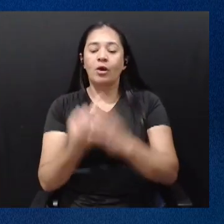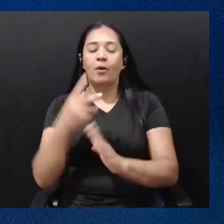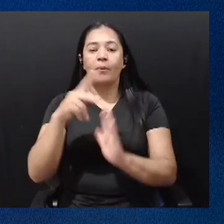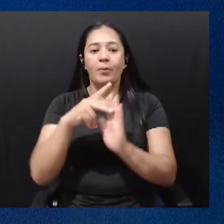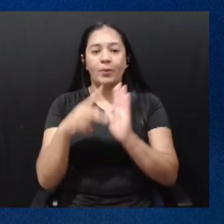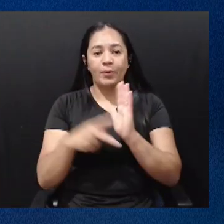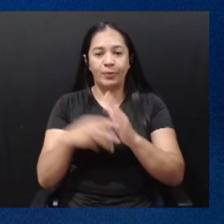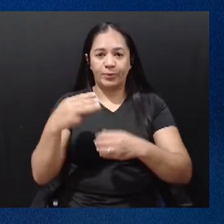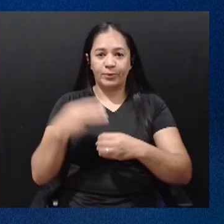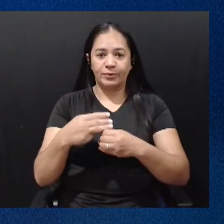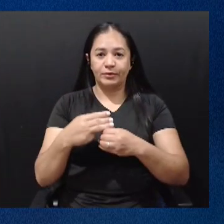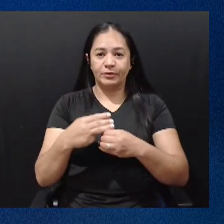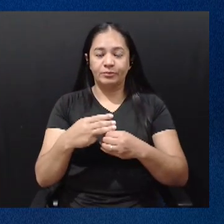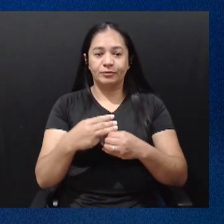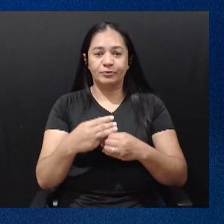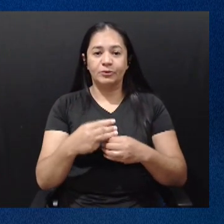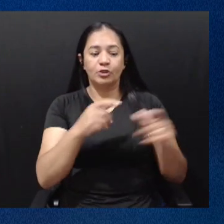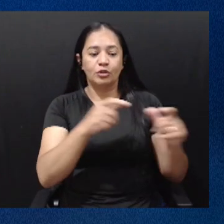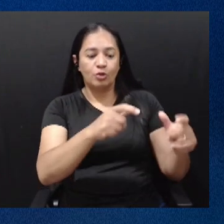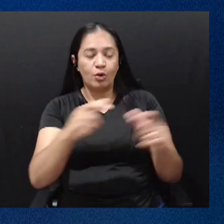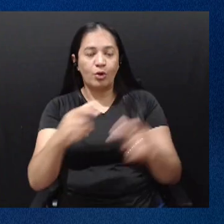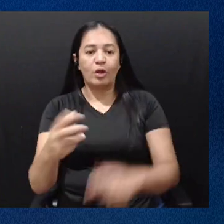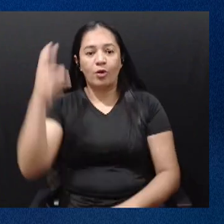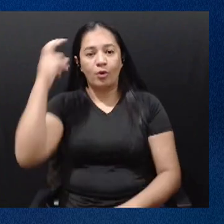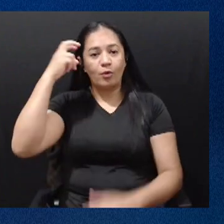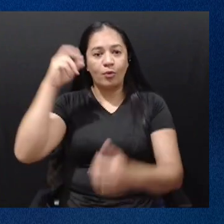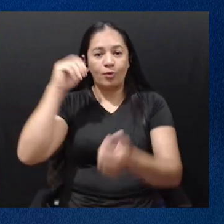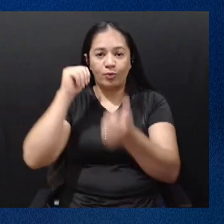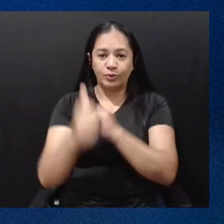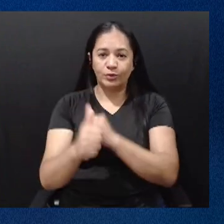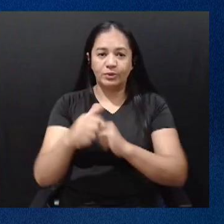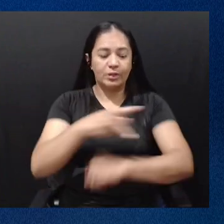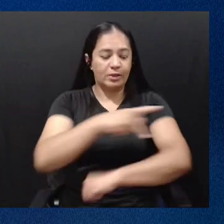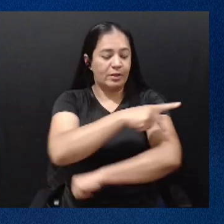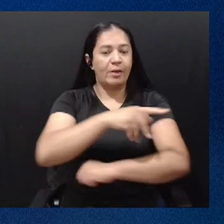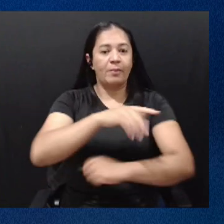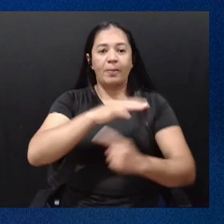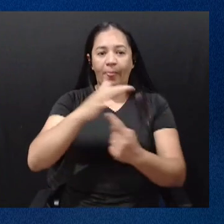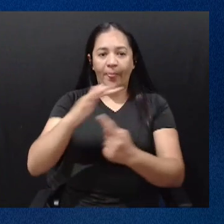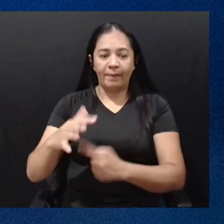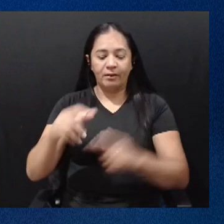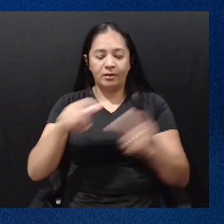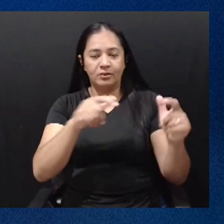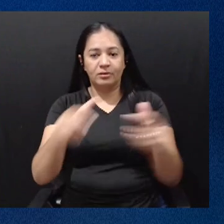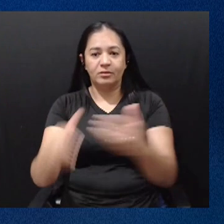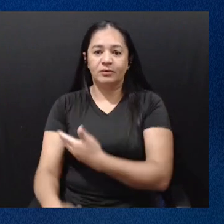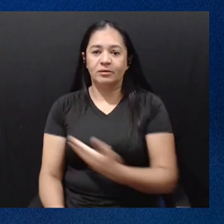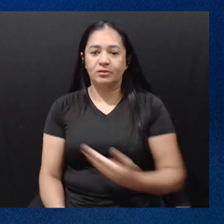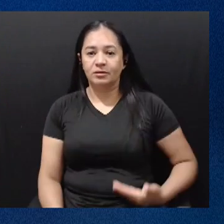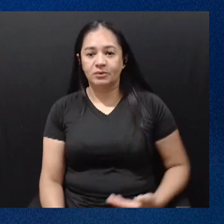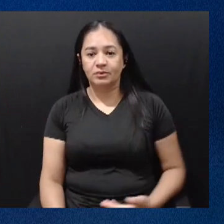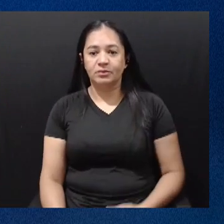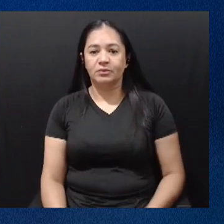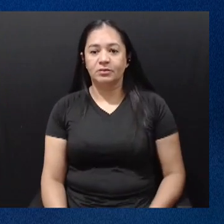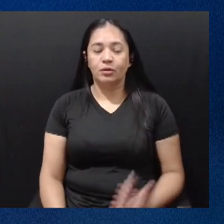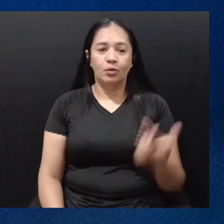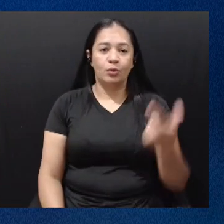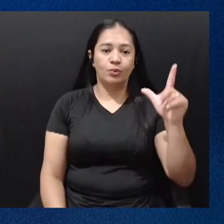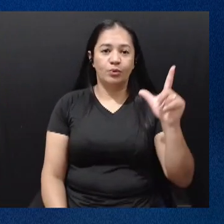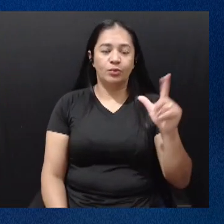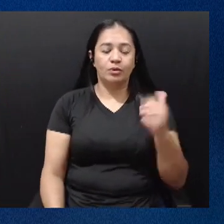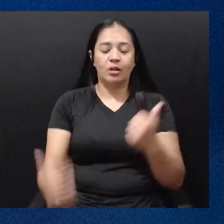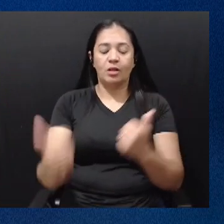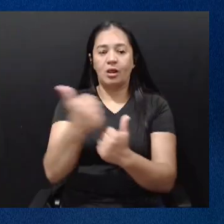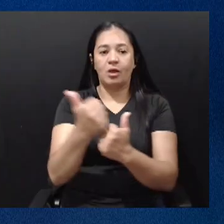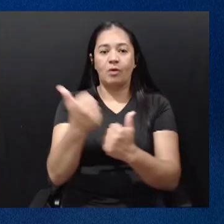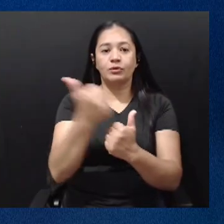Ocupação Cultural e Esportiva das praças e equipamentos públicos municipais. O outro é um substitutivo total ao